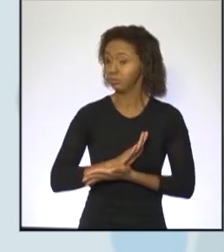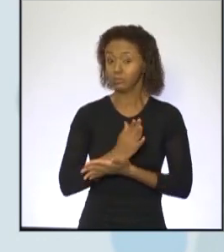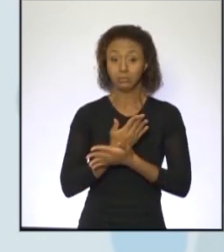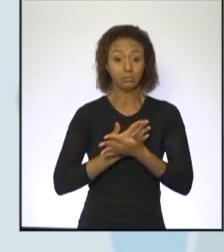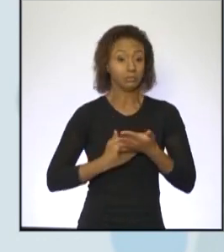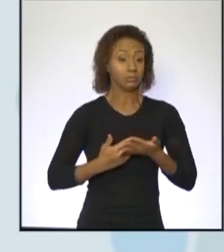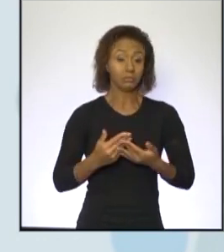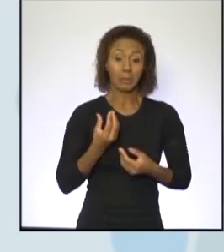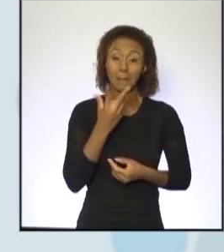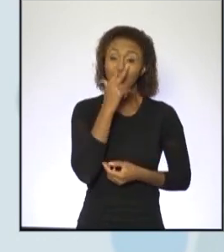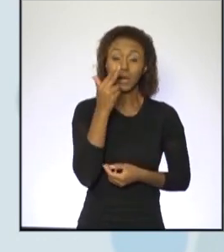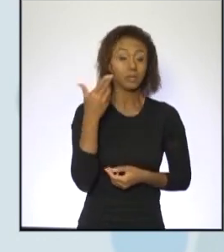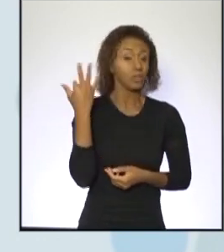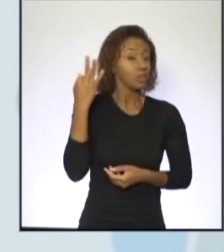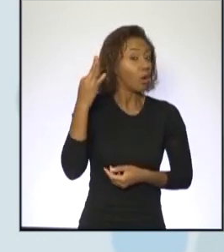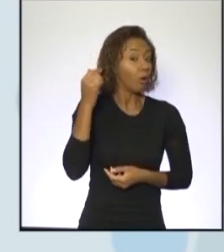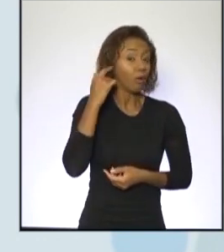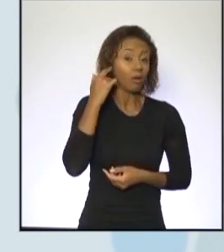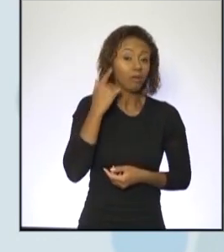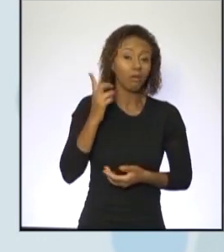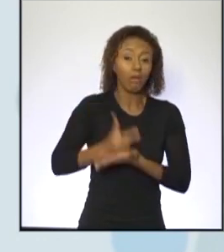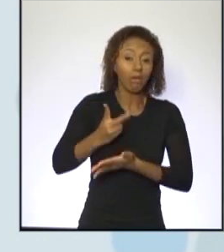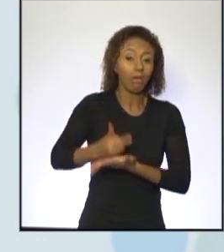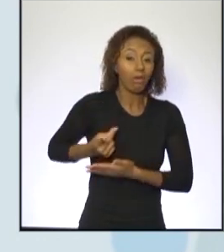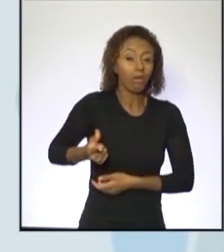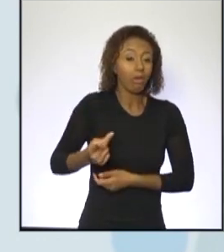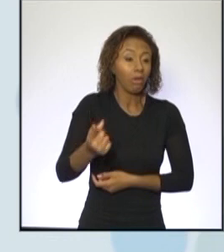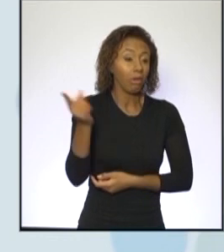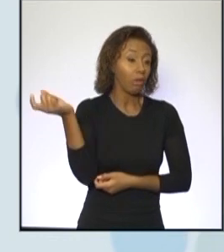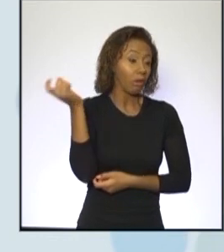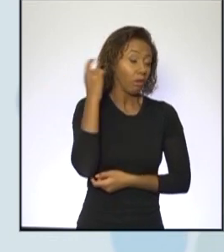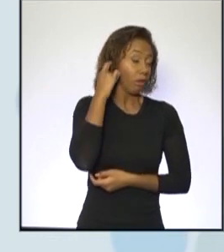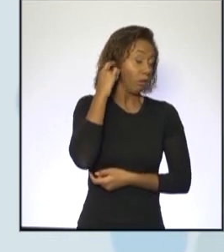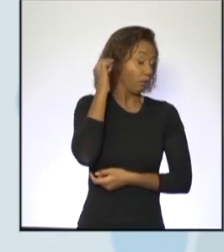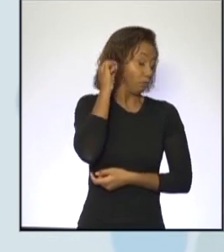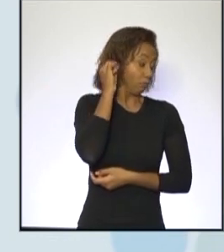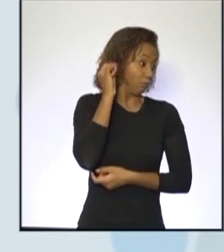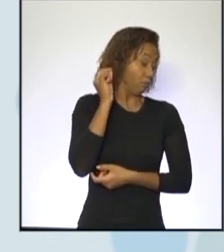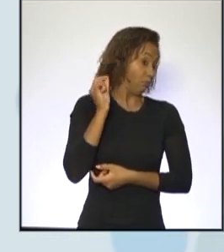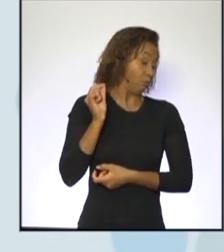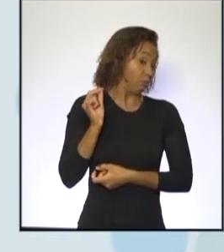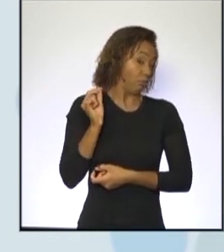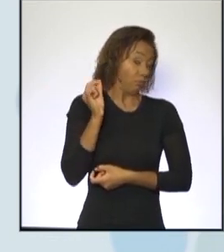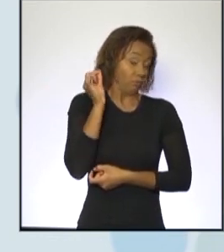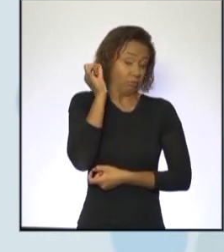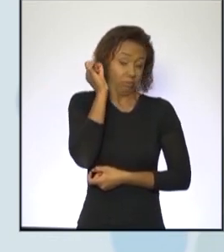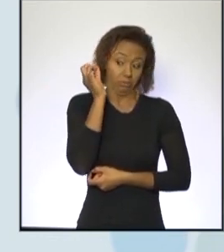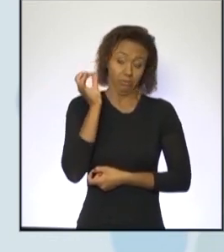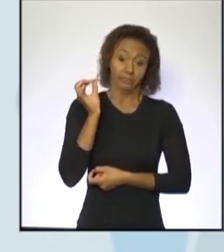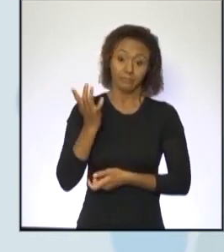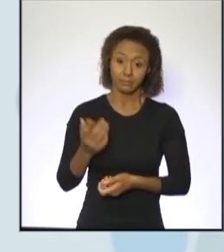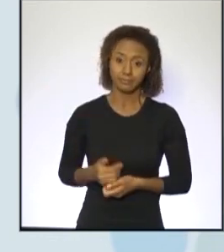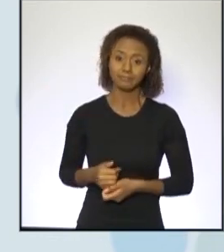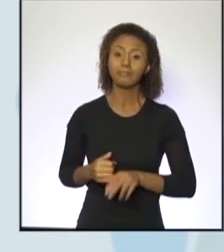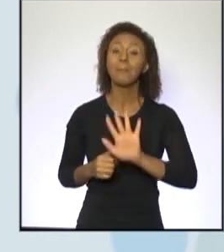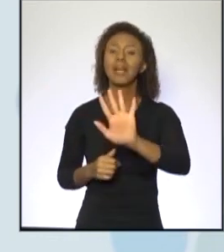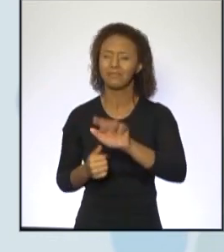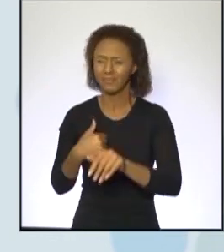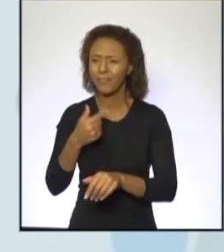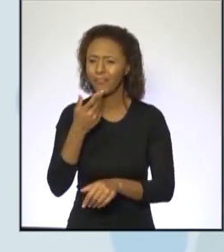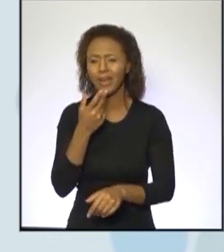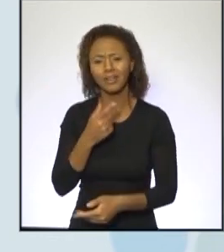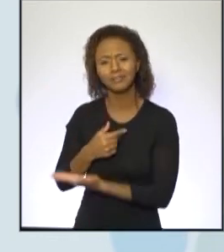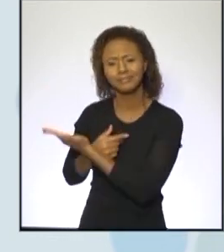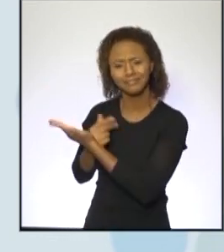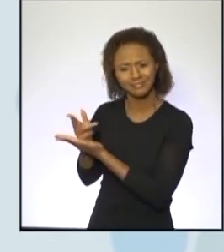sinto até dor. Eu não consigo ficar muito tempo com esse fone mais tradicional. Kátia, mas eu queria falar uma coisa. Esses desenhos não